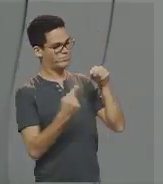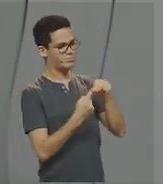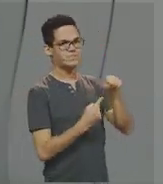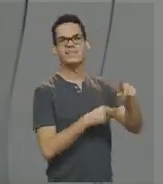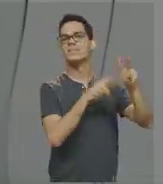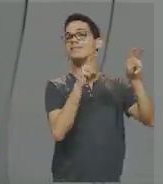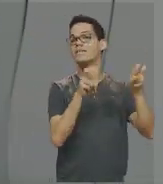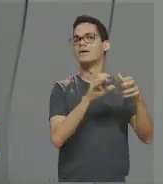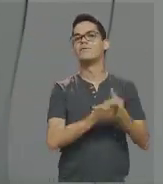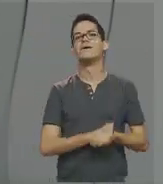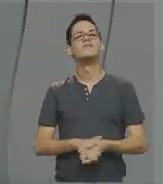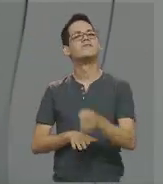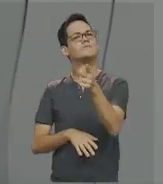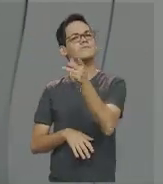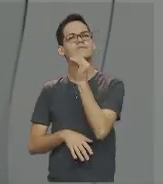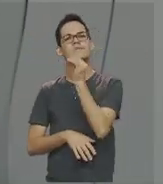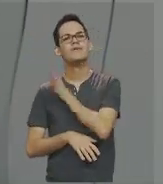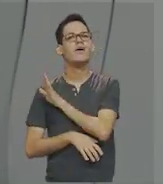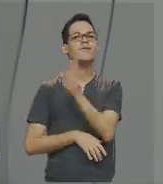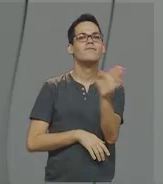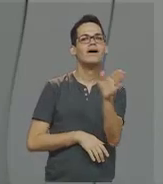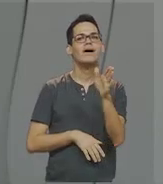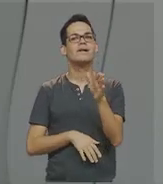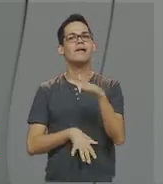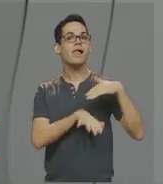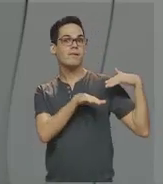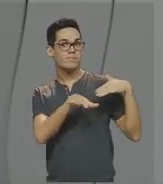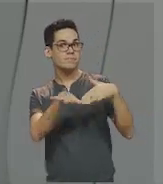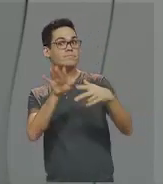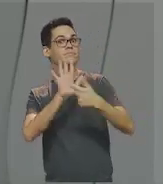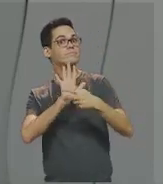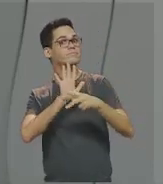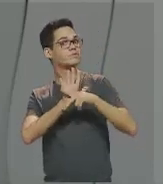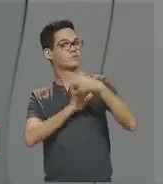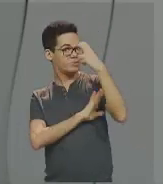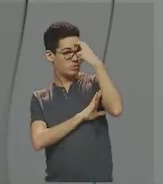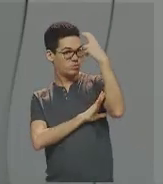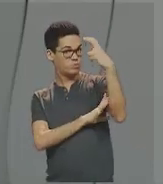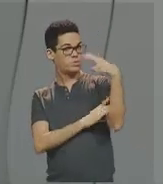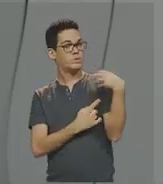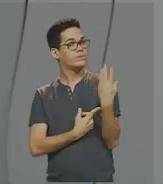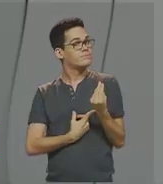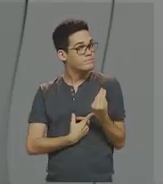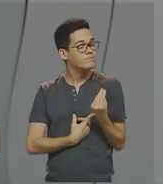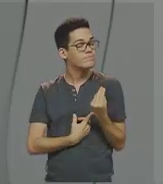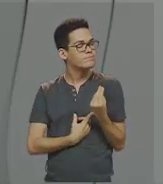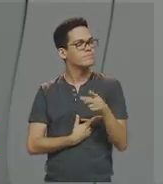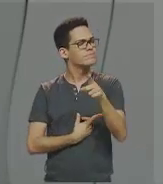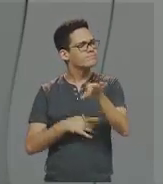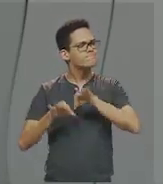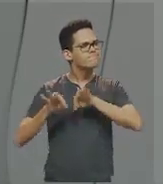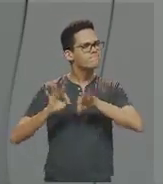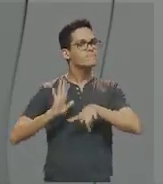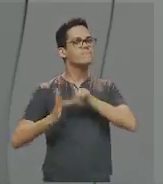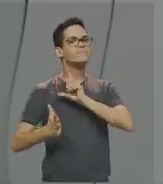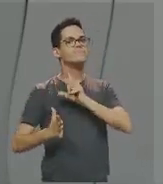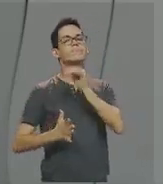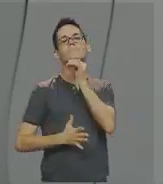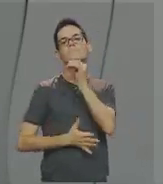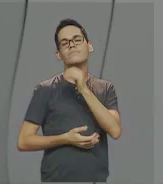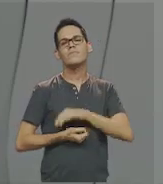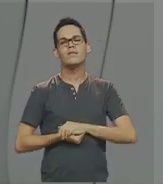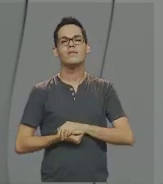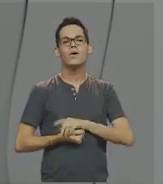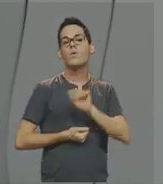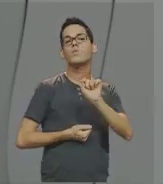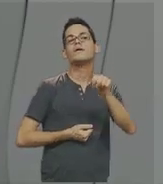Então, você também, quando você vai participar de alguma manifestação cultural, artístico-cultural, você também se prepara para todo aquele